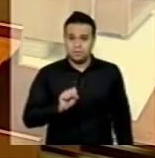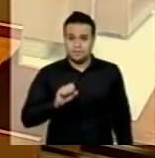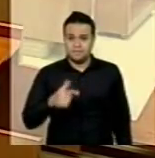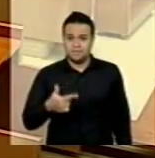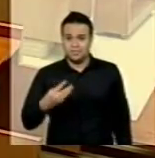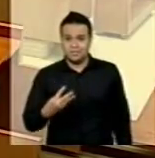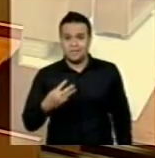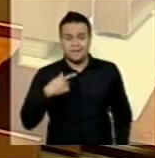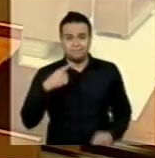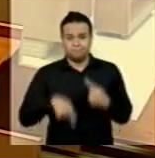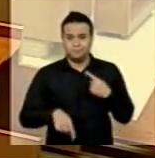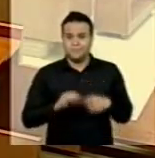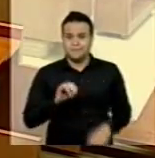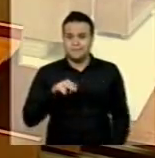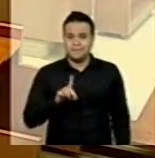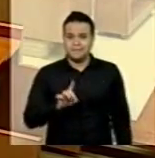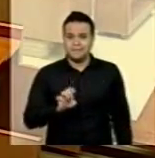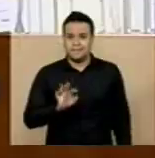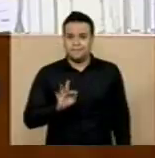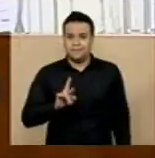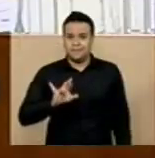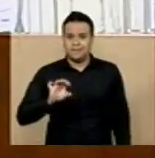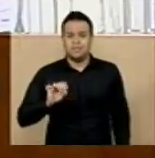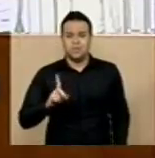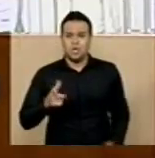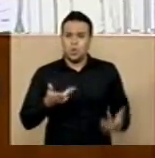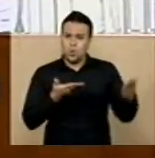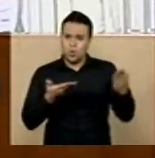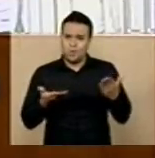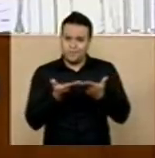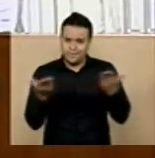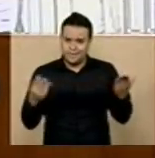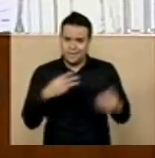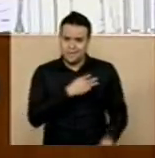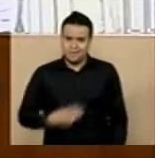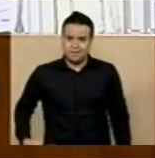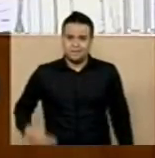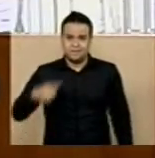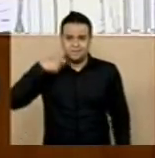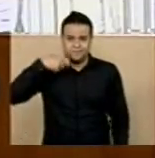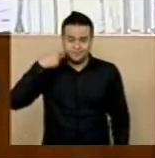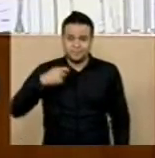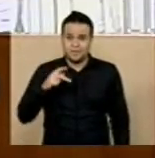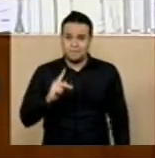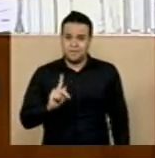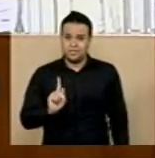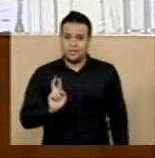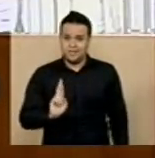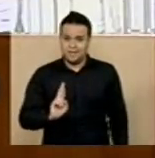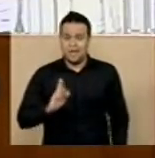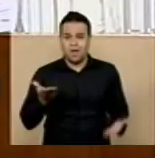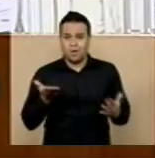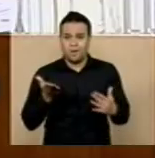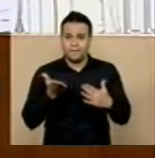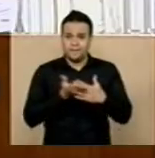indefere a medida cautelar. Eu vou convidar os senhores ministros, os senhores advogados, senhora procuradora, ao